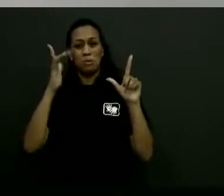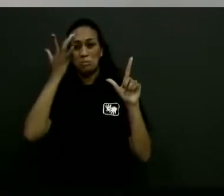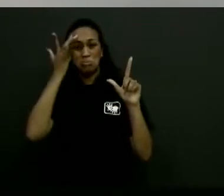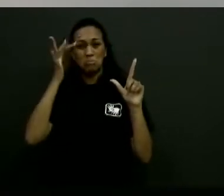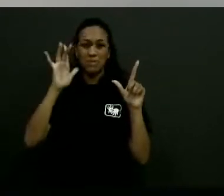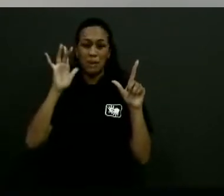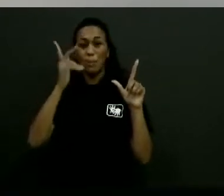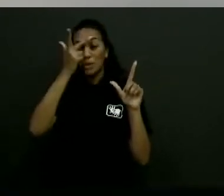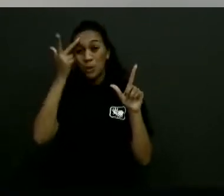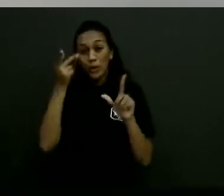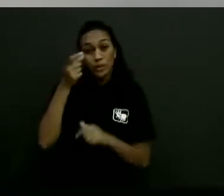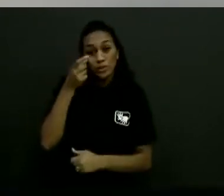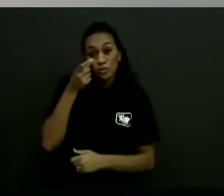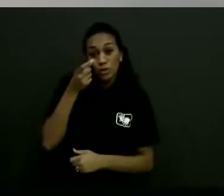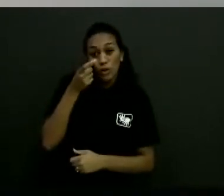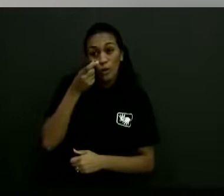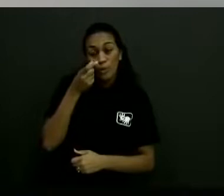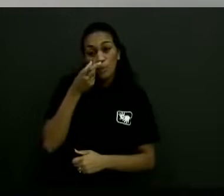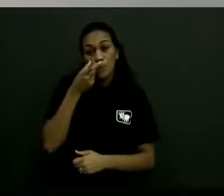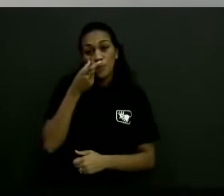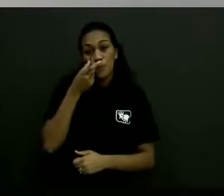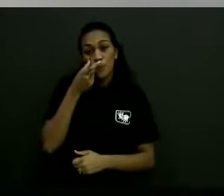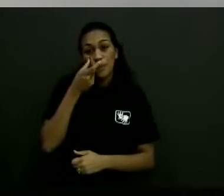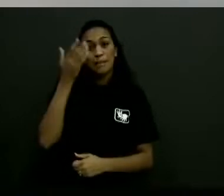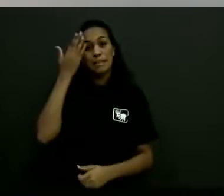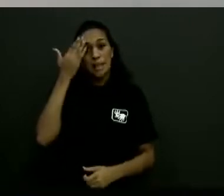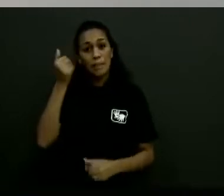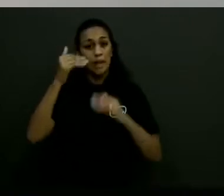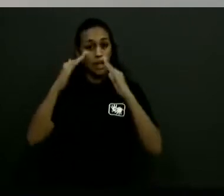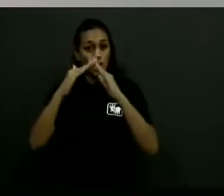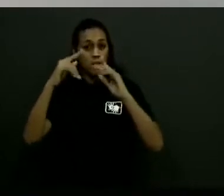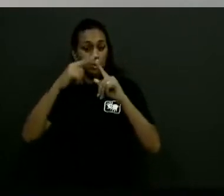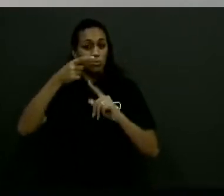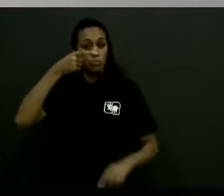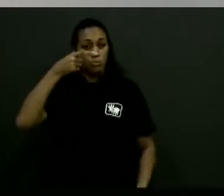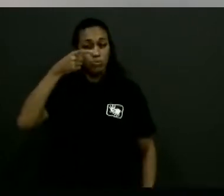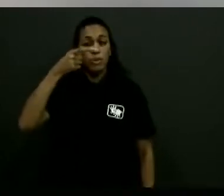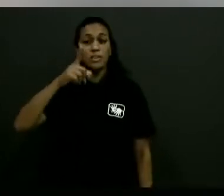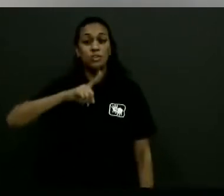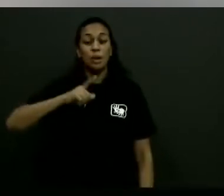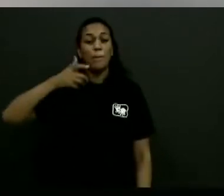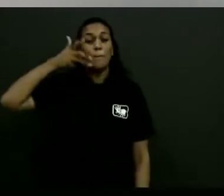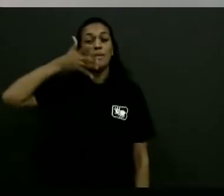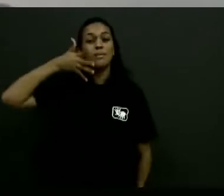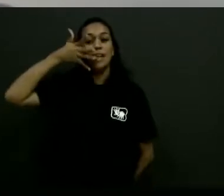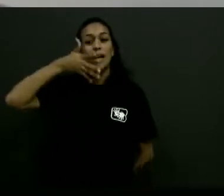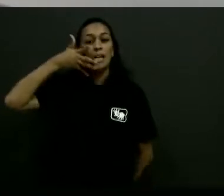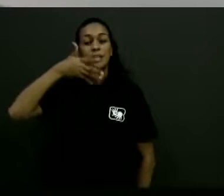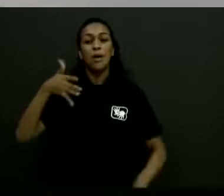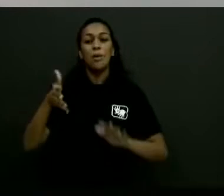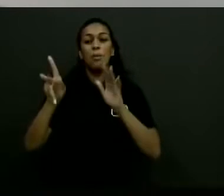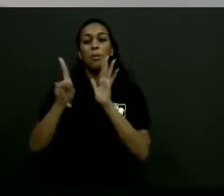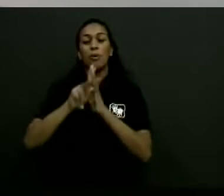a oportunidade de assistir aí, eu sei que havia o pastoreio, mas tinha também algumas palestras do DNA